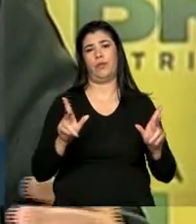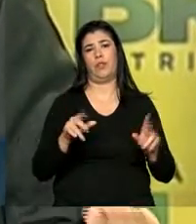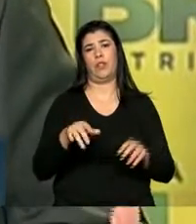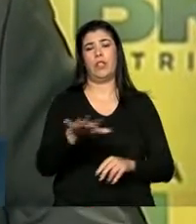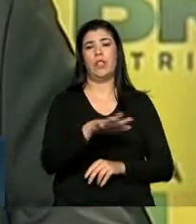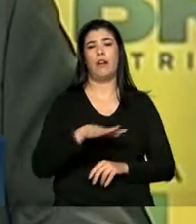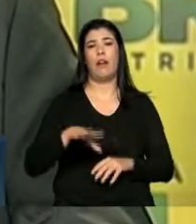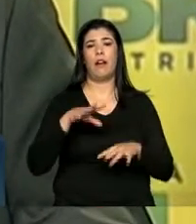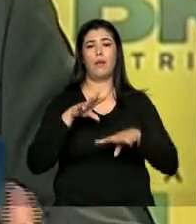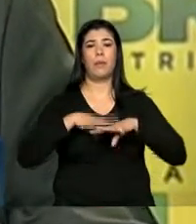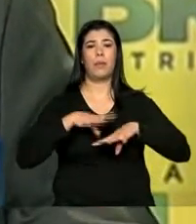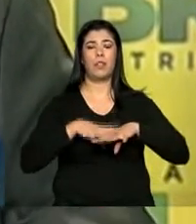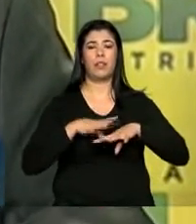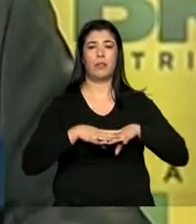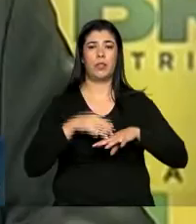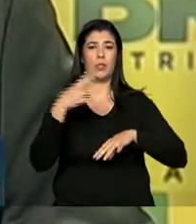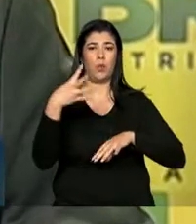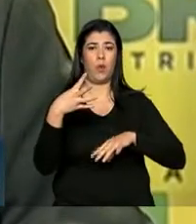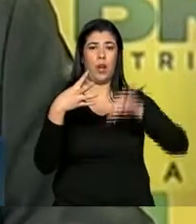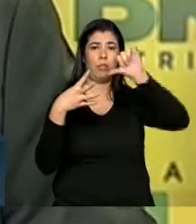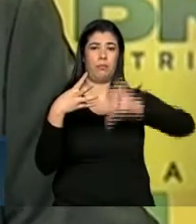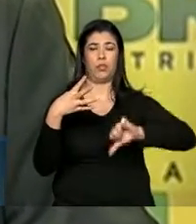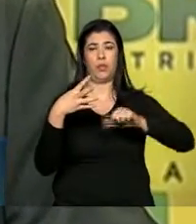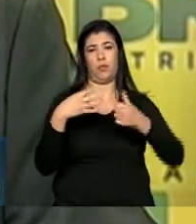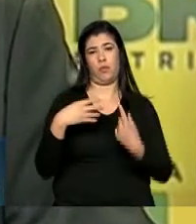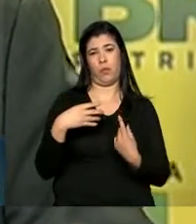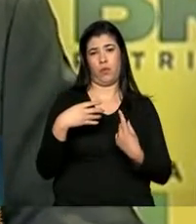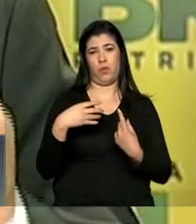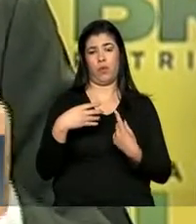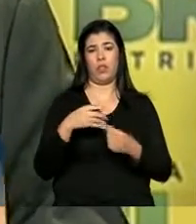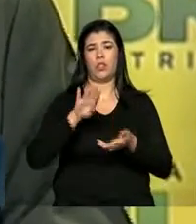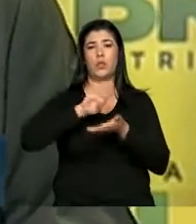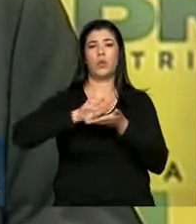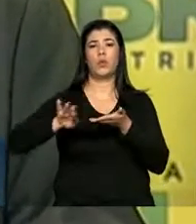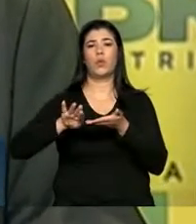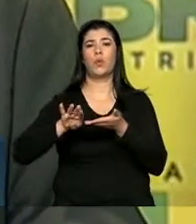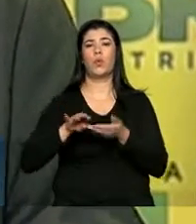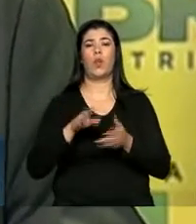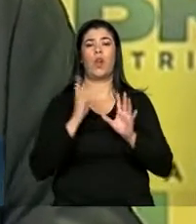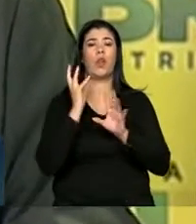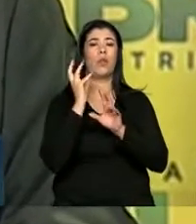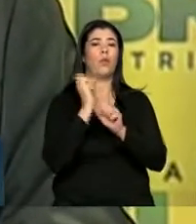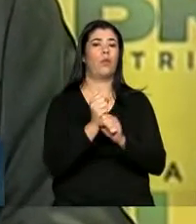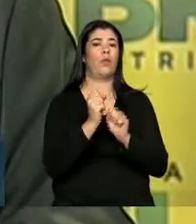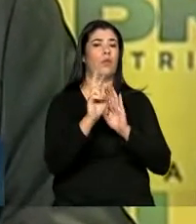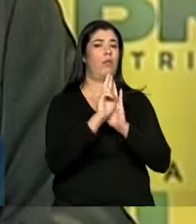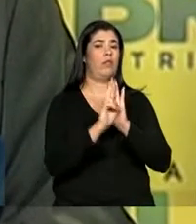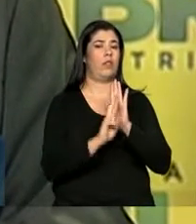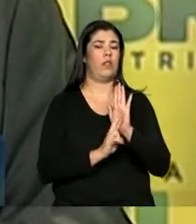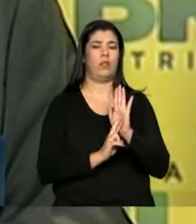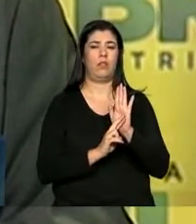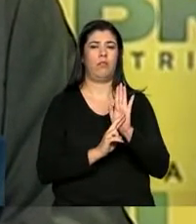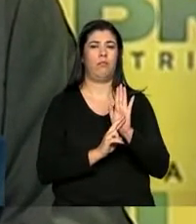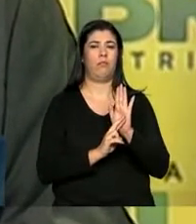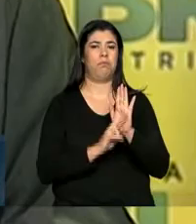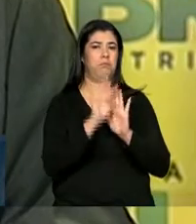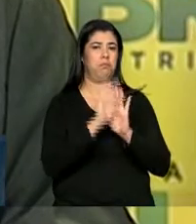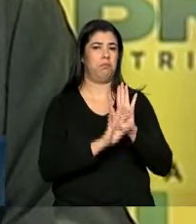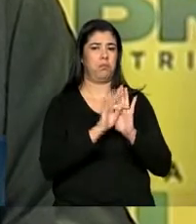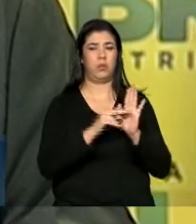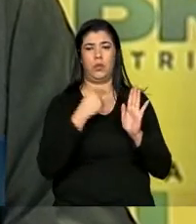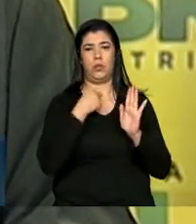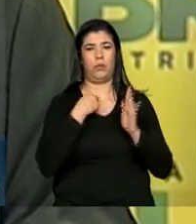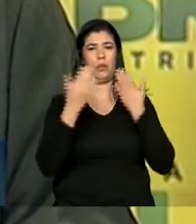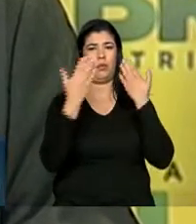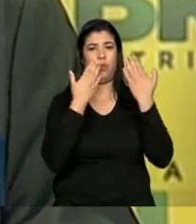nós melhoramos 3, pioramos 1. Por que que excluo redação? Porque a nota de redação não é comparável. Não é correto a